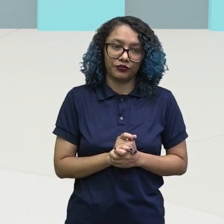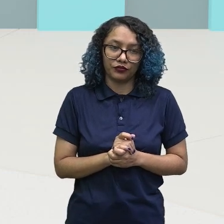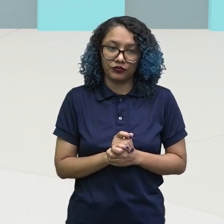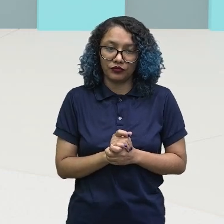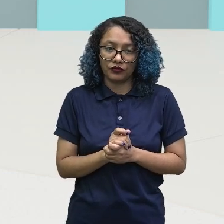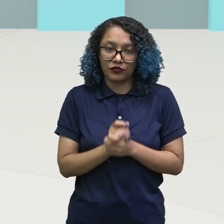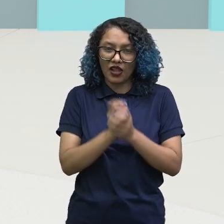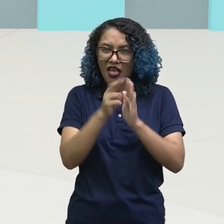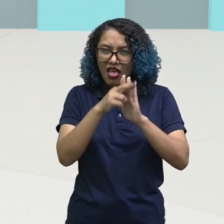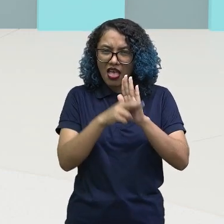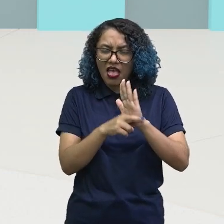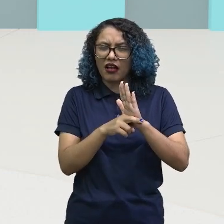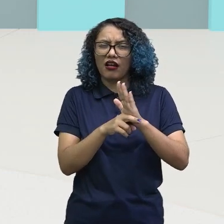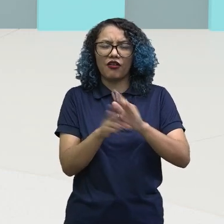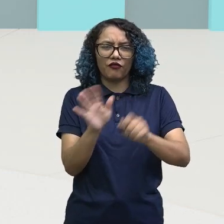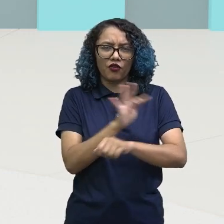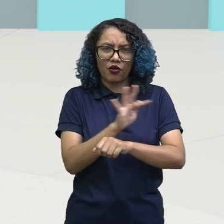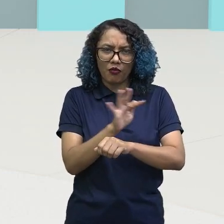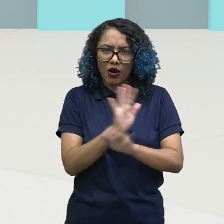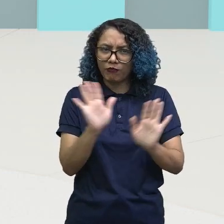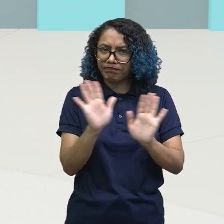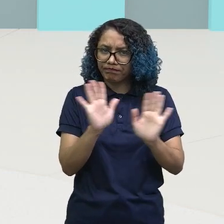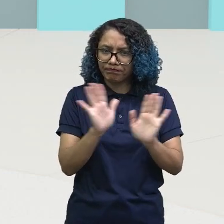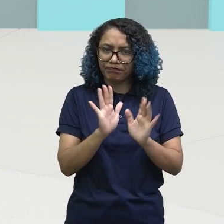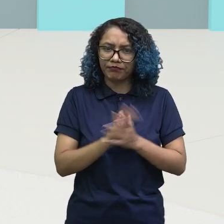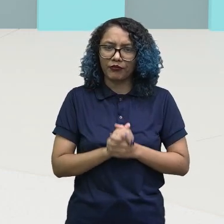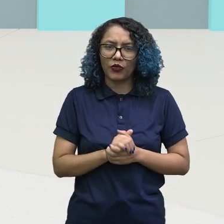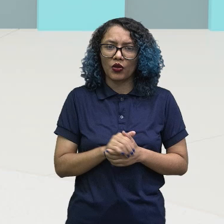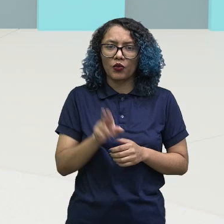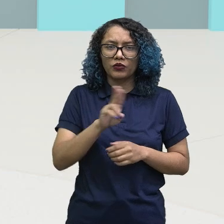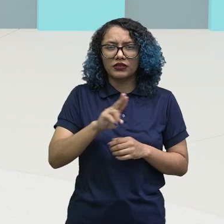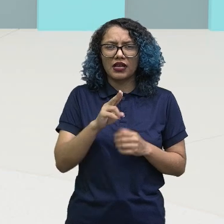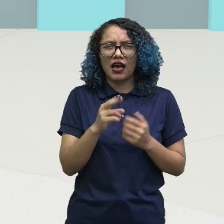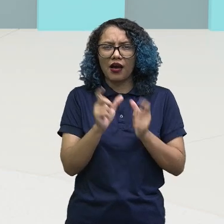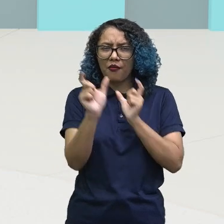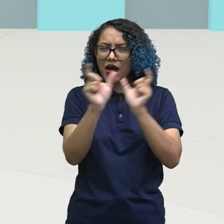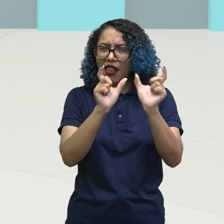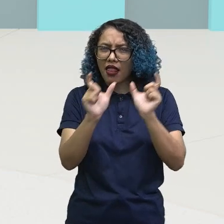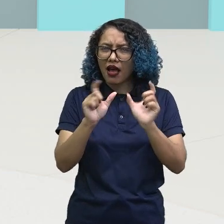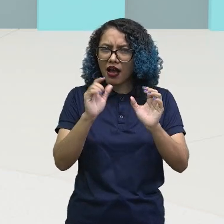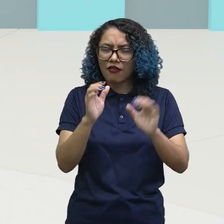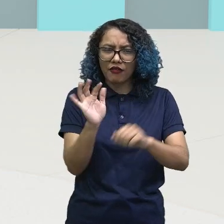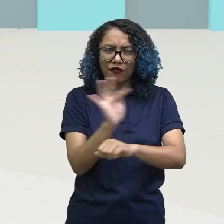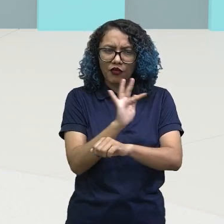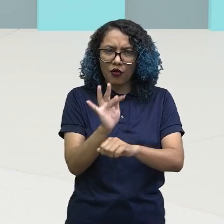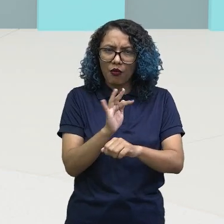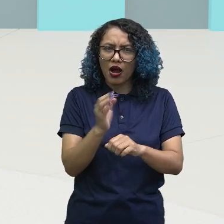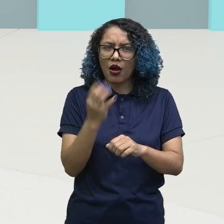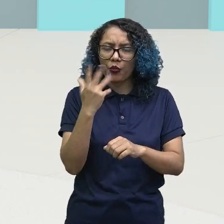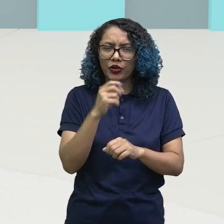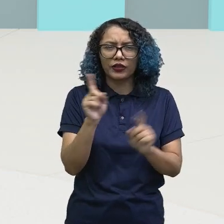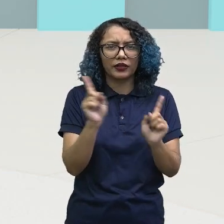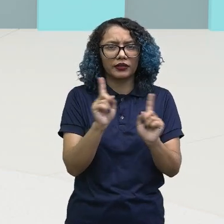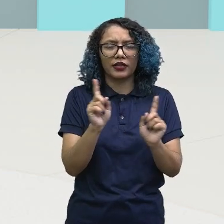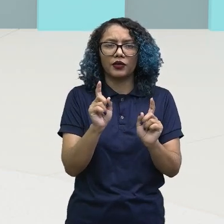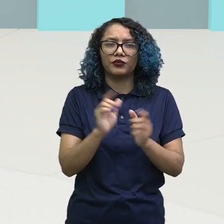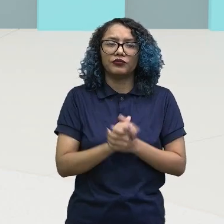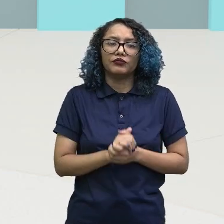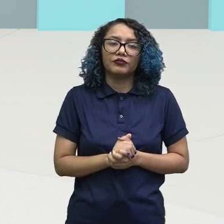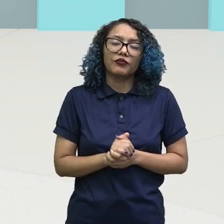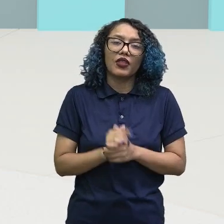que o autor começa a escrever, ele não vai usar palavras bonitas, ele vai usar palavras chulas, sem pudor